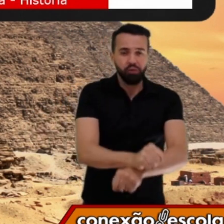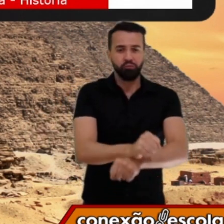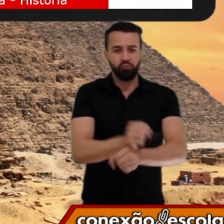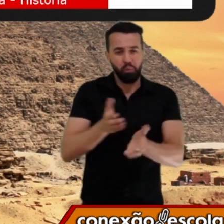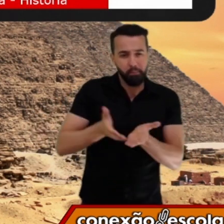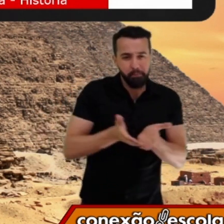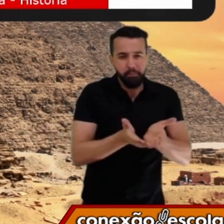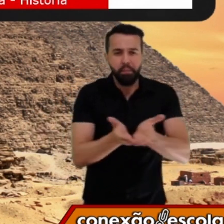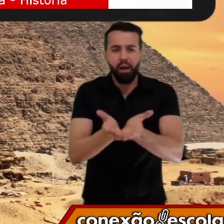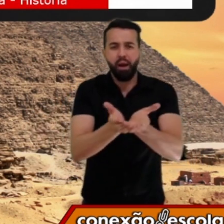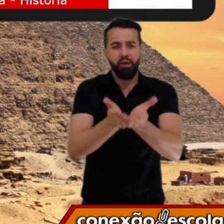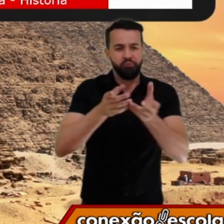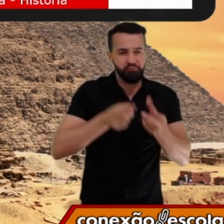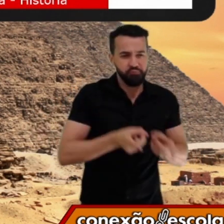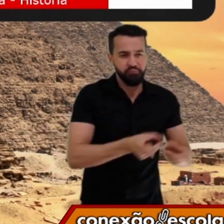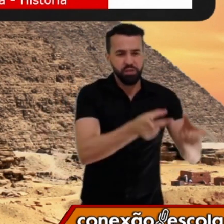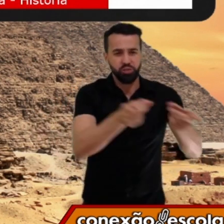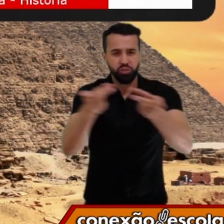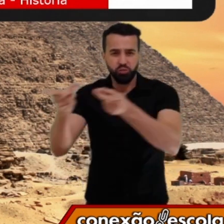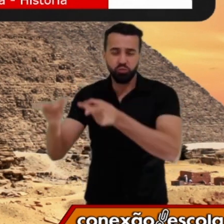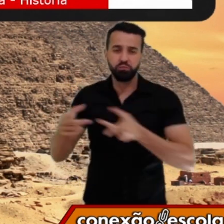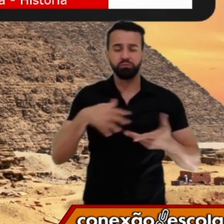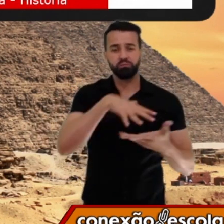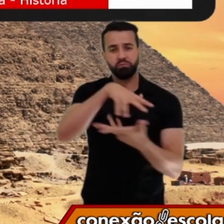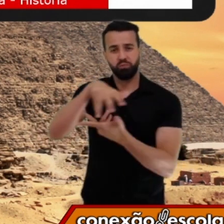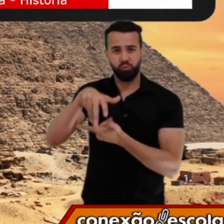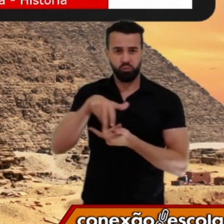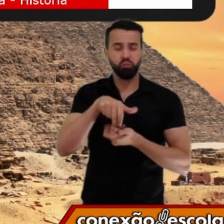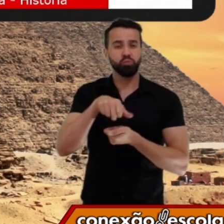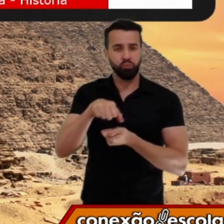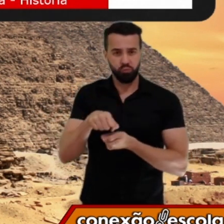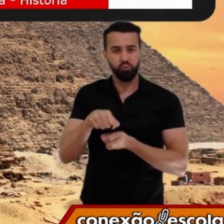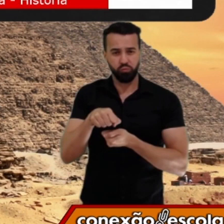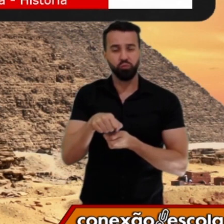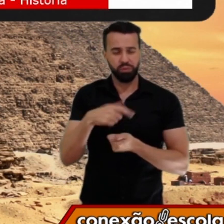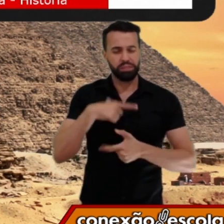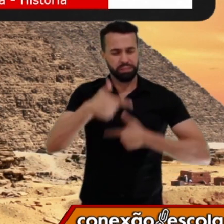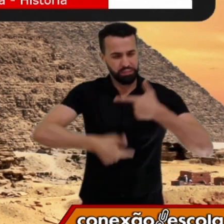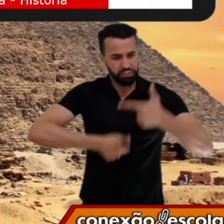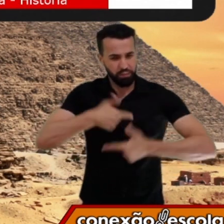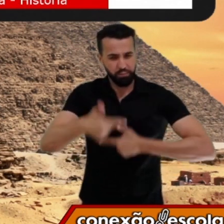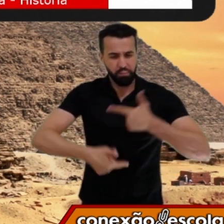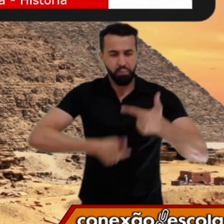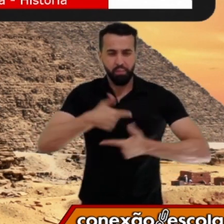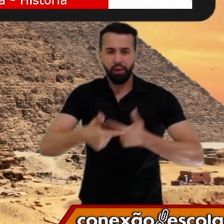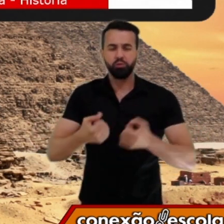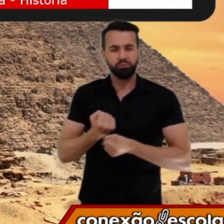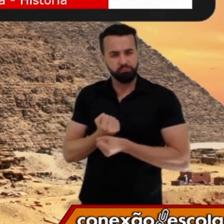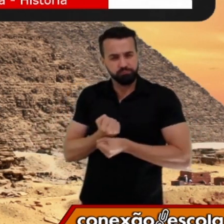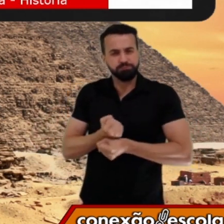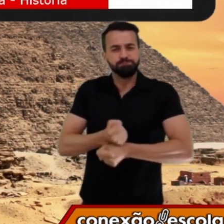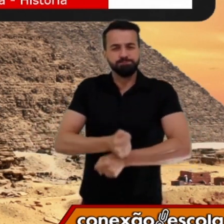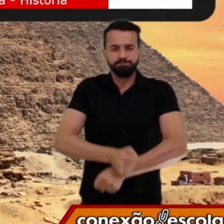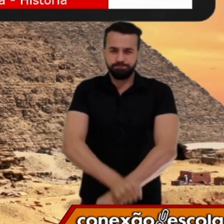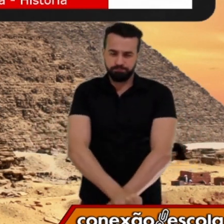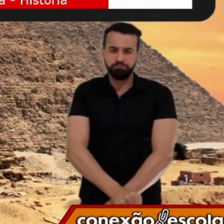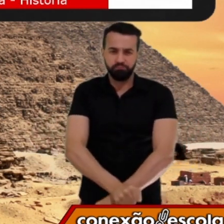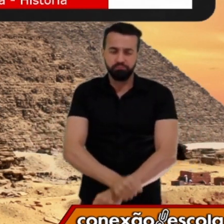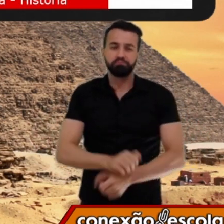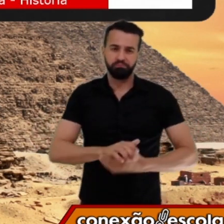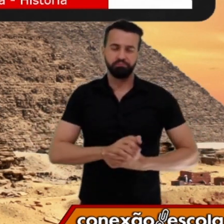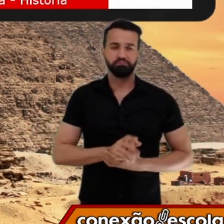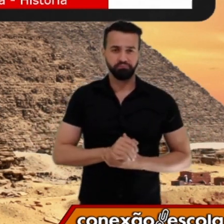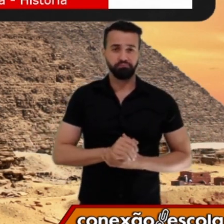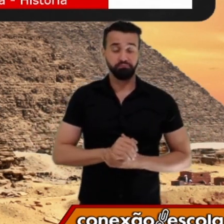assim vendidos, espalhados pelo mundo inteiro para que fossem utilizados na mão de obra escravizada. E,